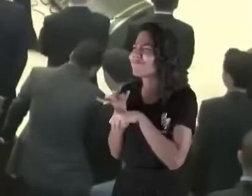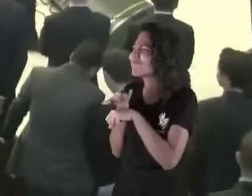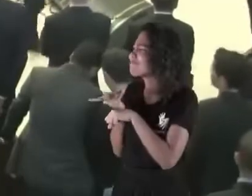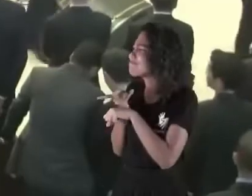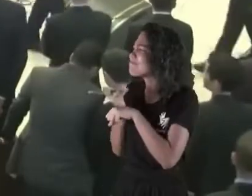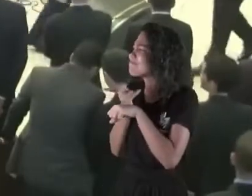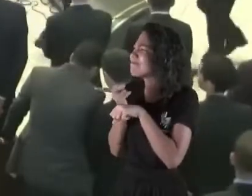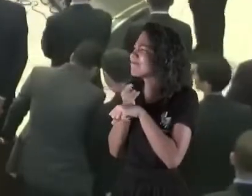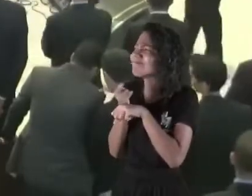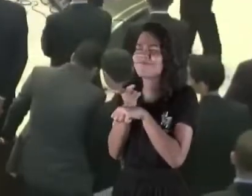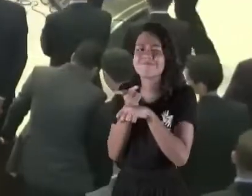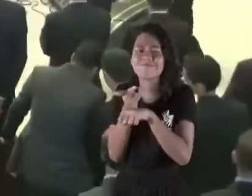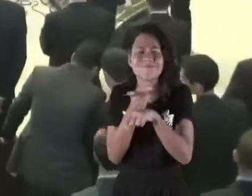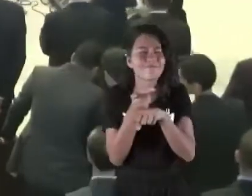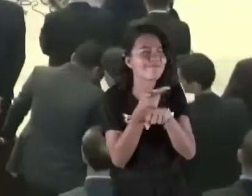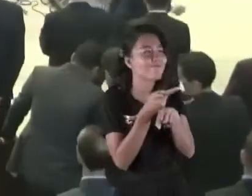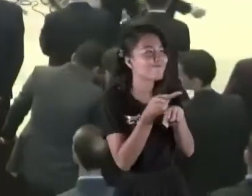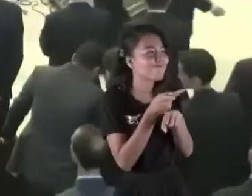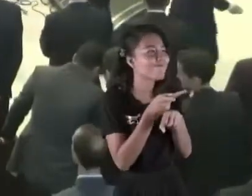Estamos em avivamento.